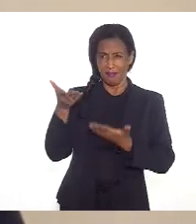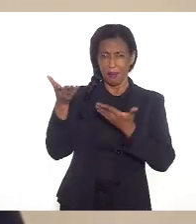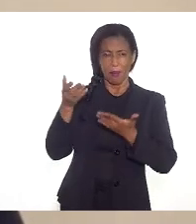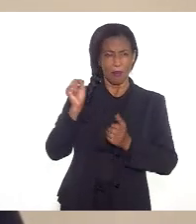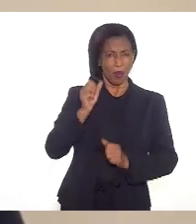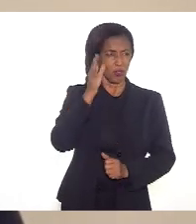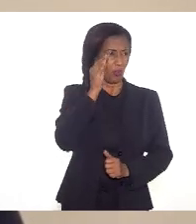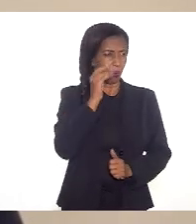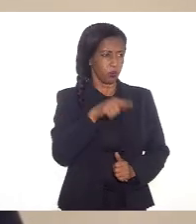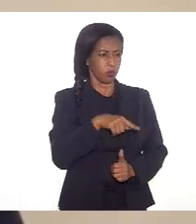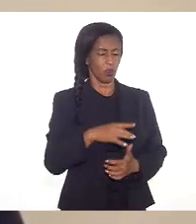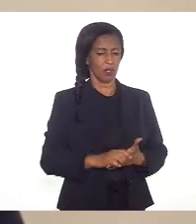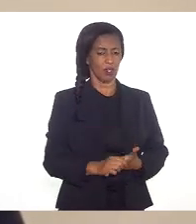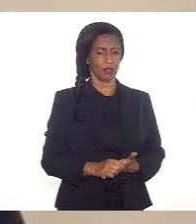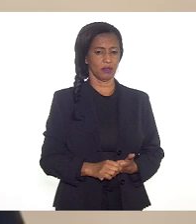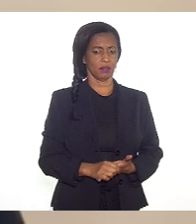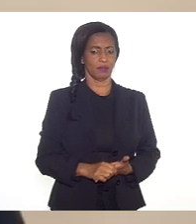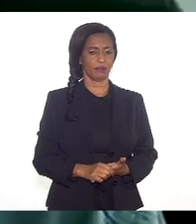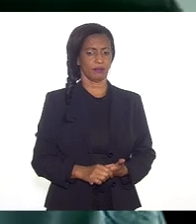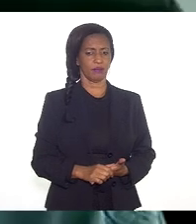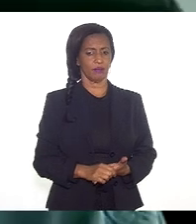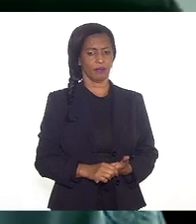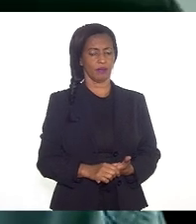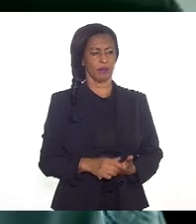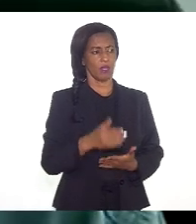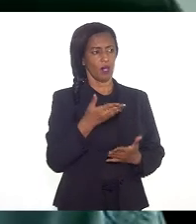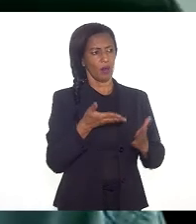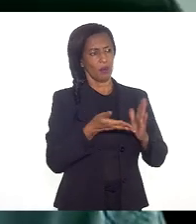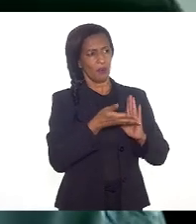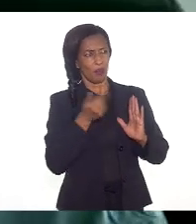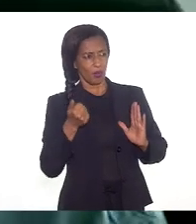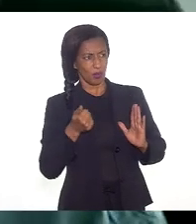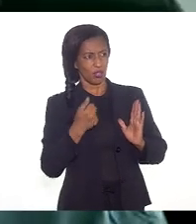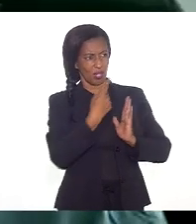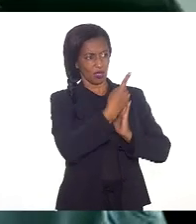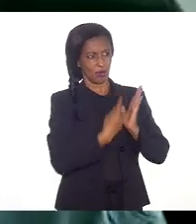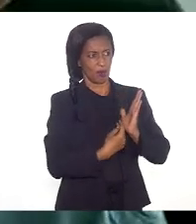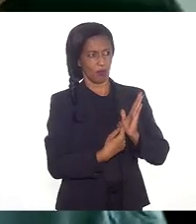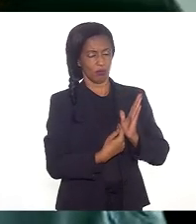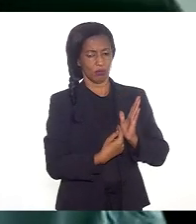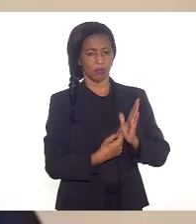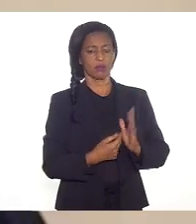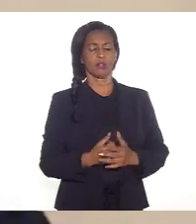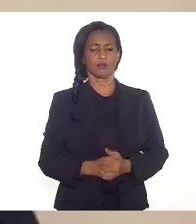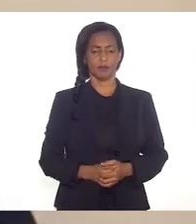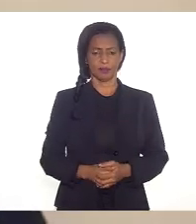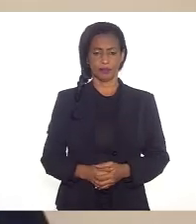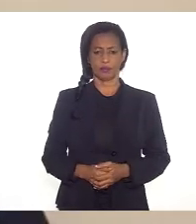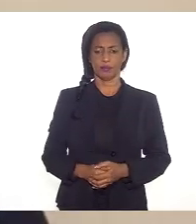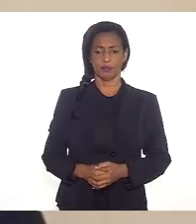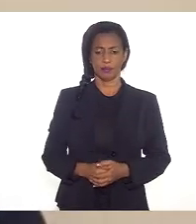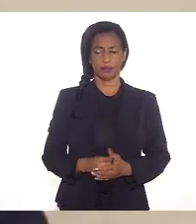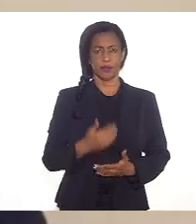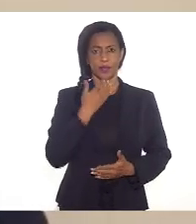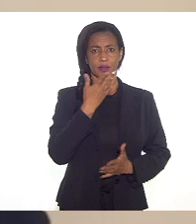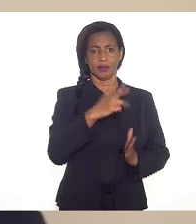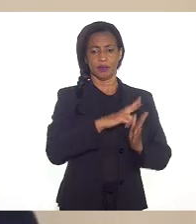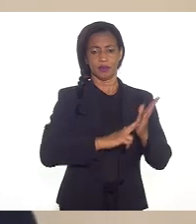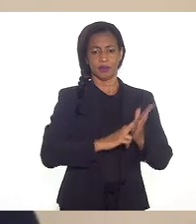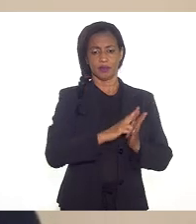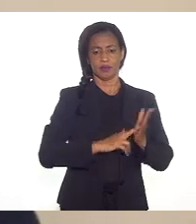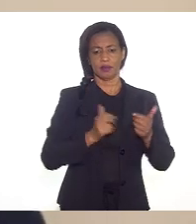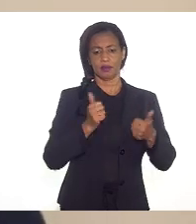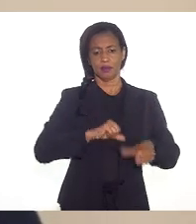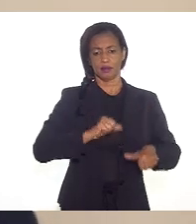dar uma olhada? Certo? Só me permite retirar de pauta por uma sessão. Retira de pauta, deputado, a pedido do relator para